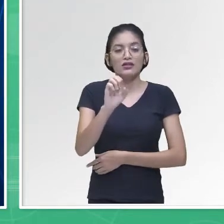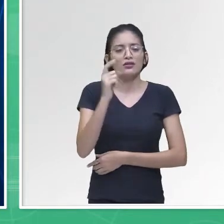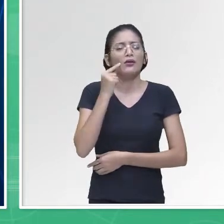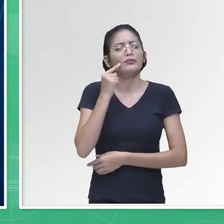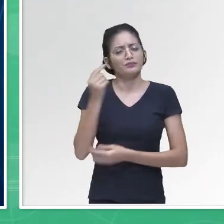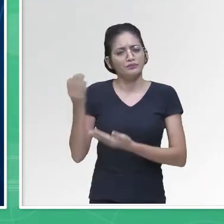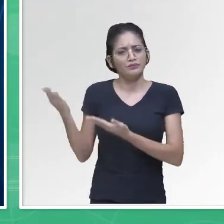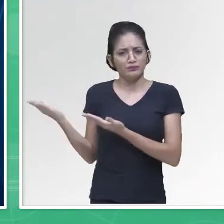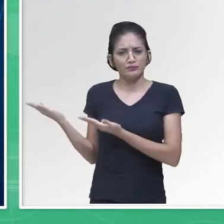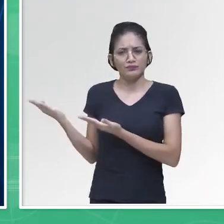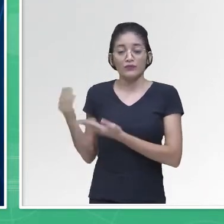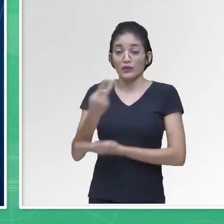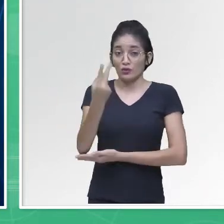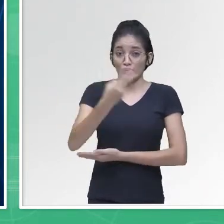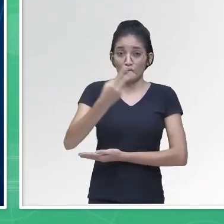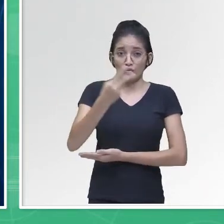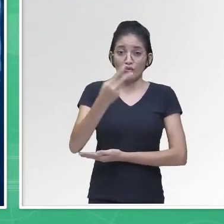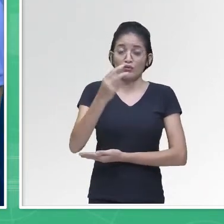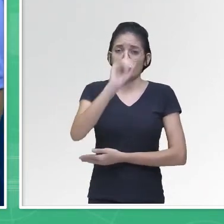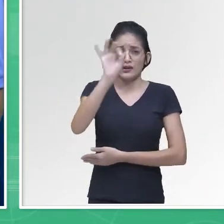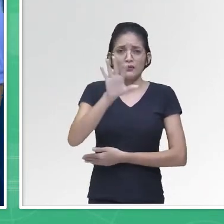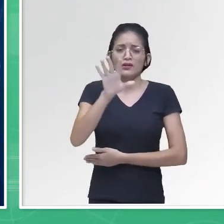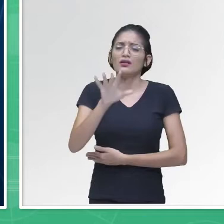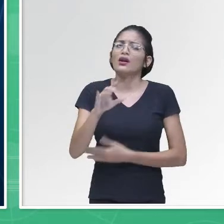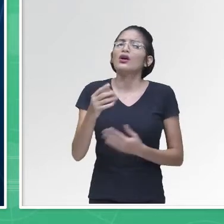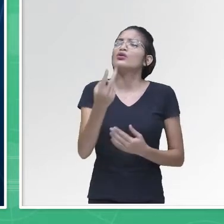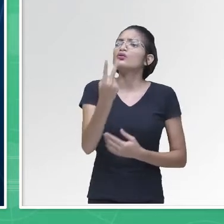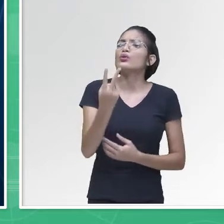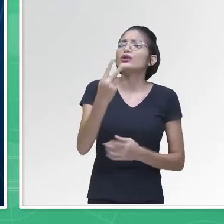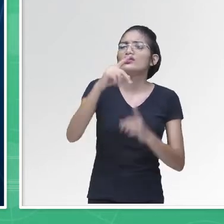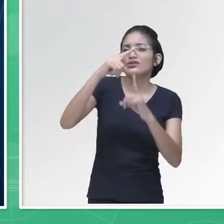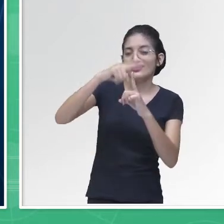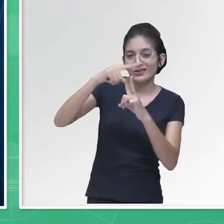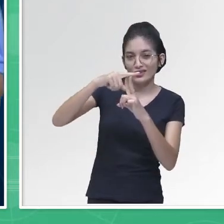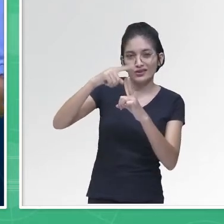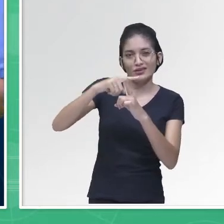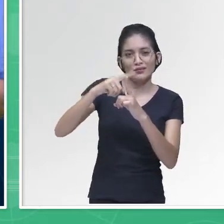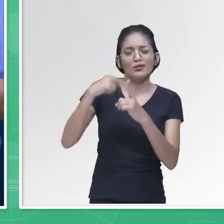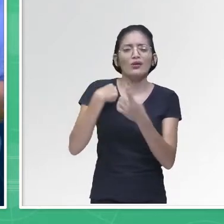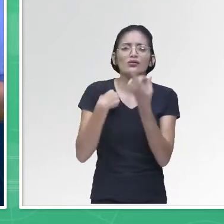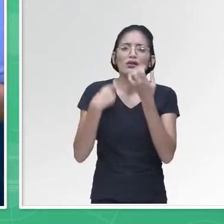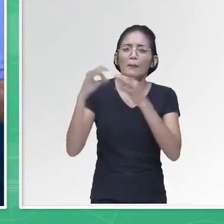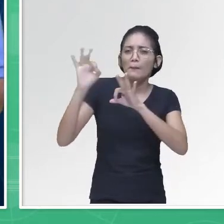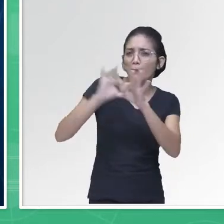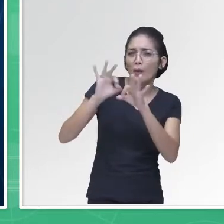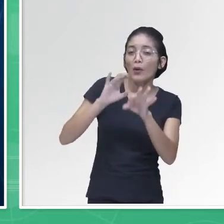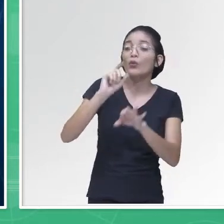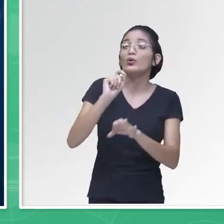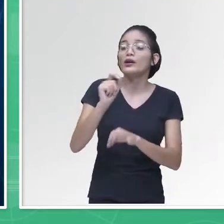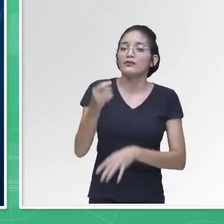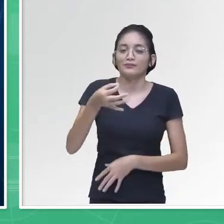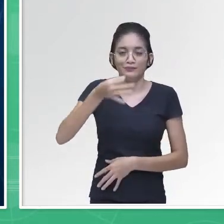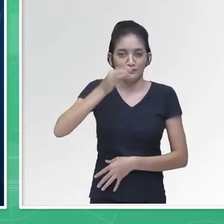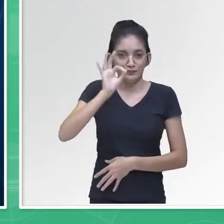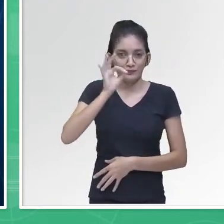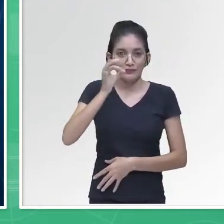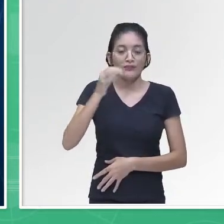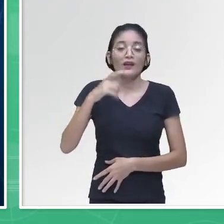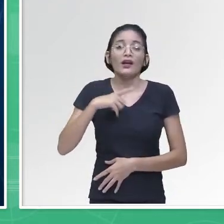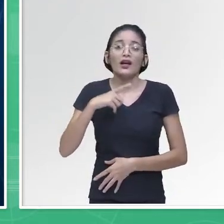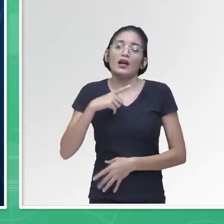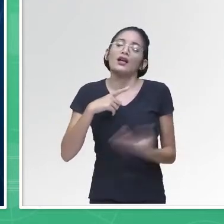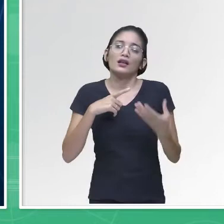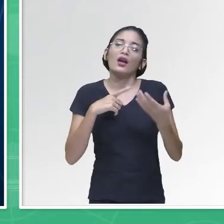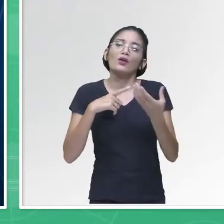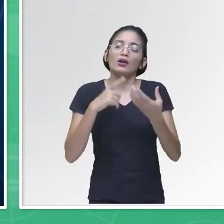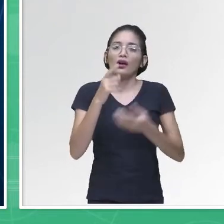né? São duas formas que nós preparamos o café, né? Temos aí o café